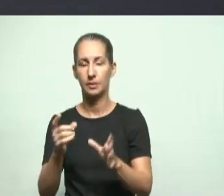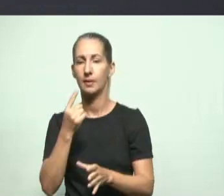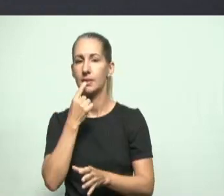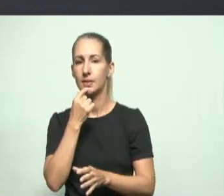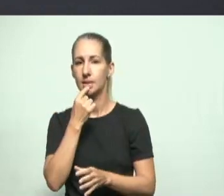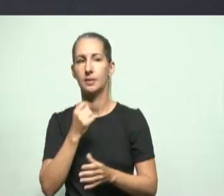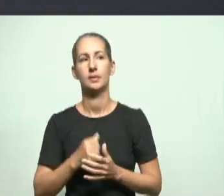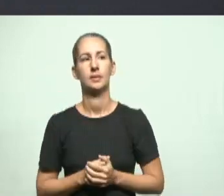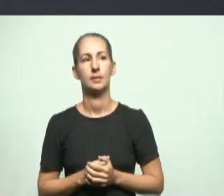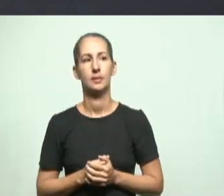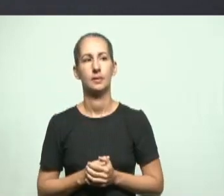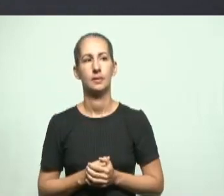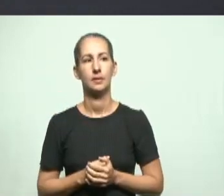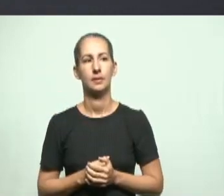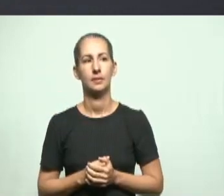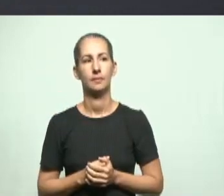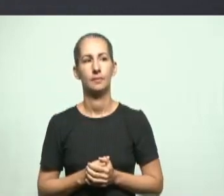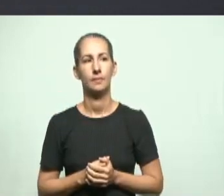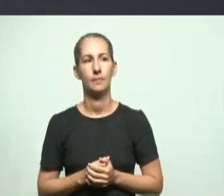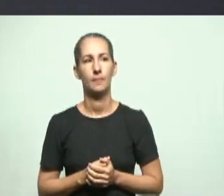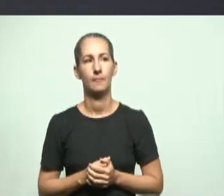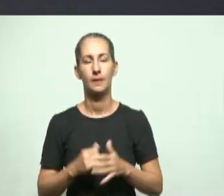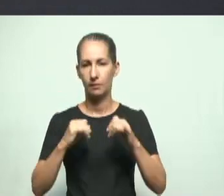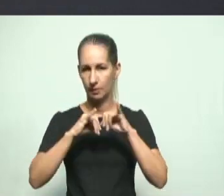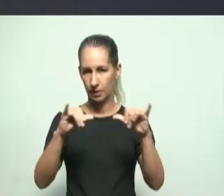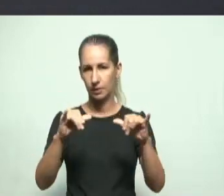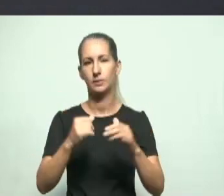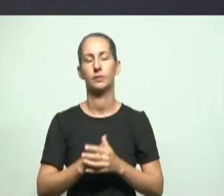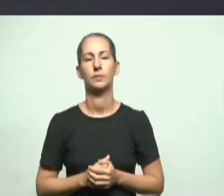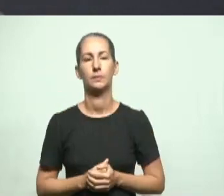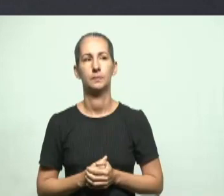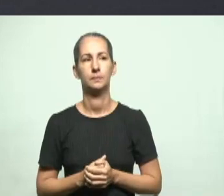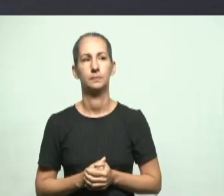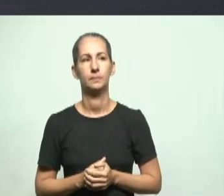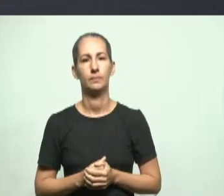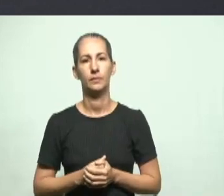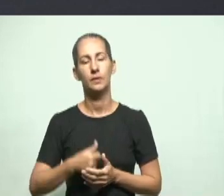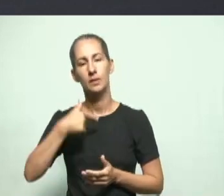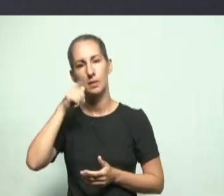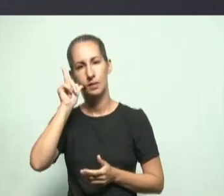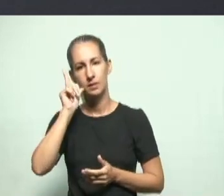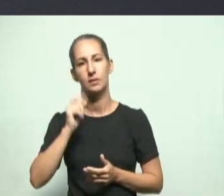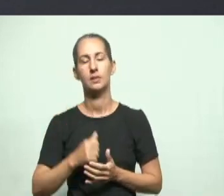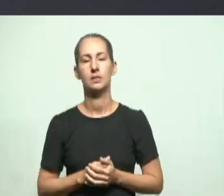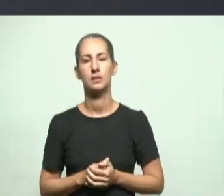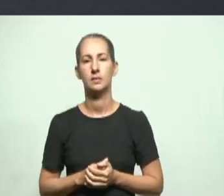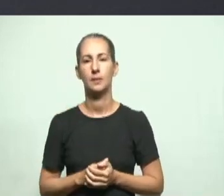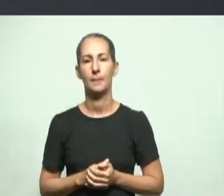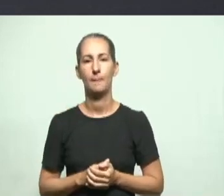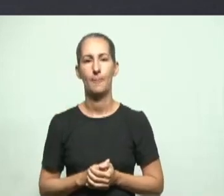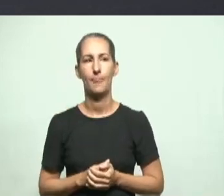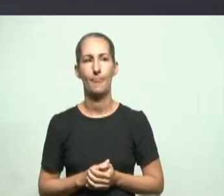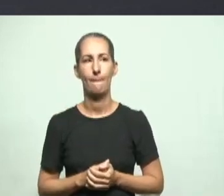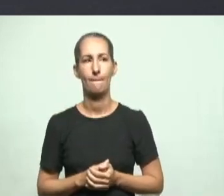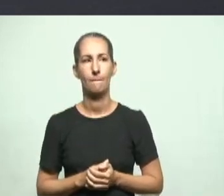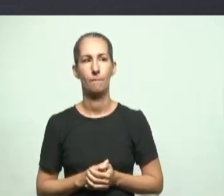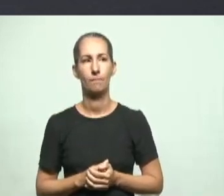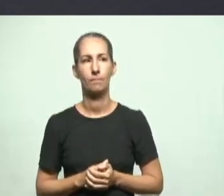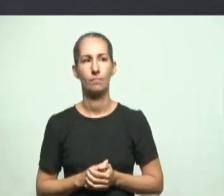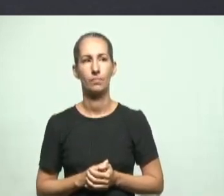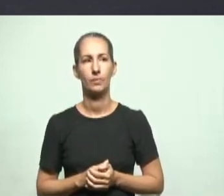sangue, e como foi bem dito aqui por oradores que me antecederam, é